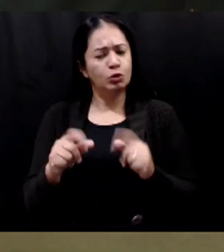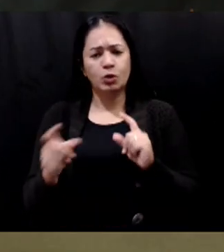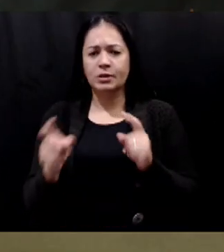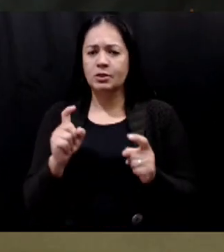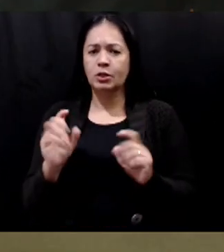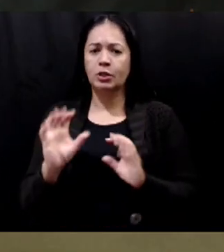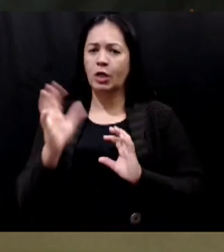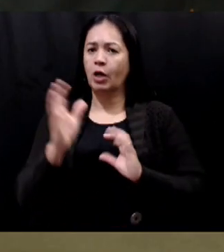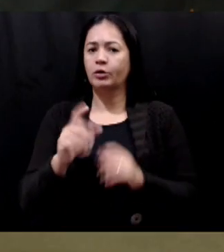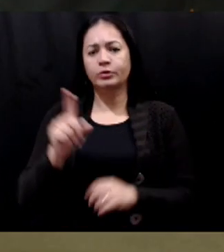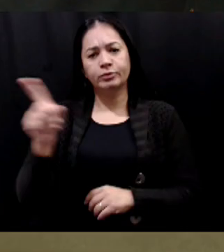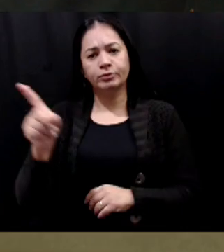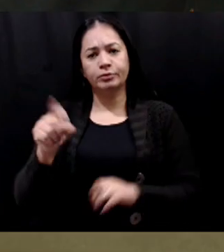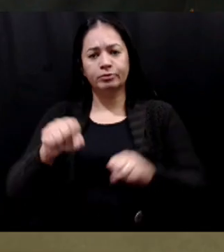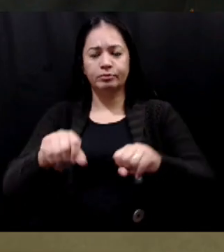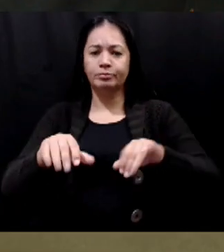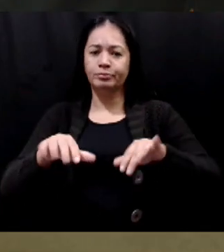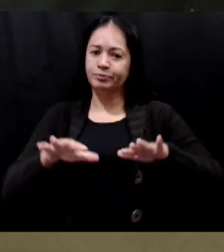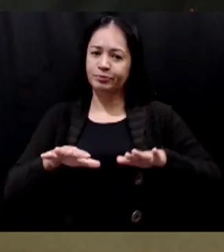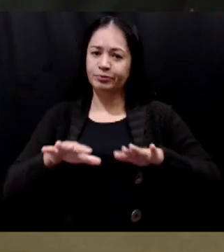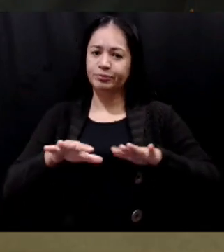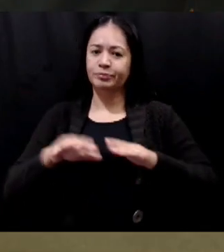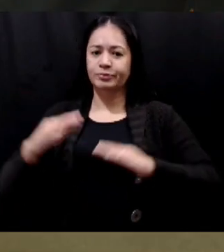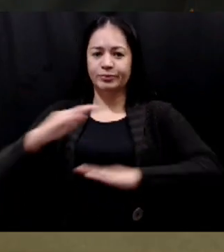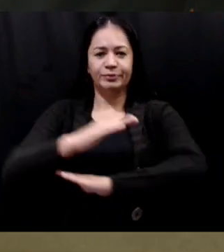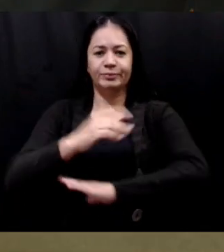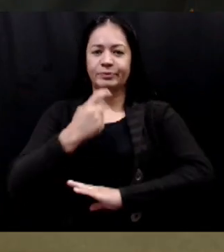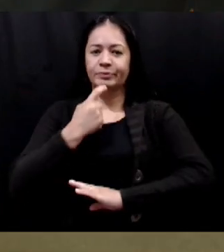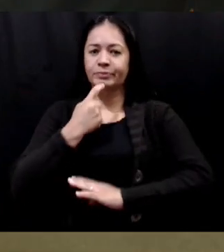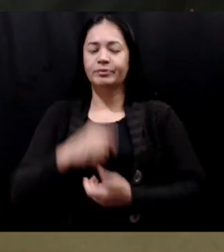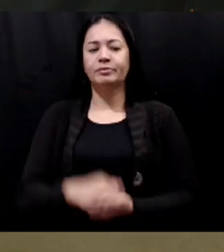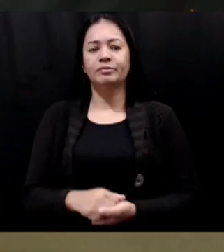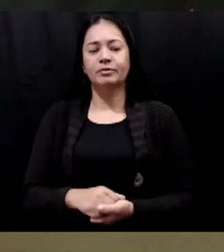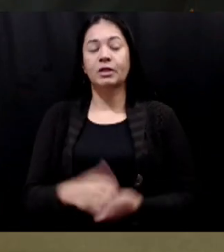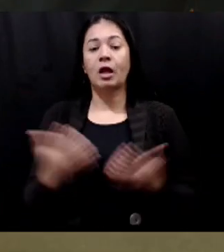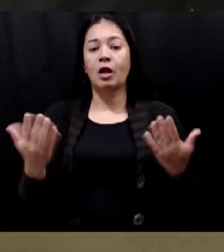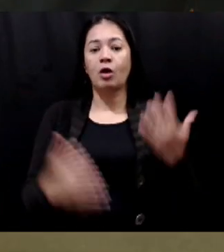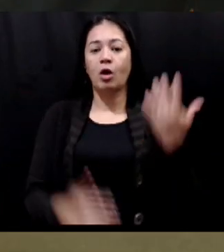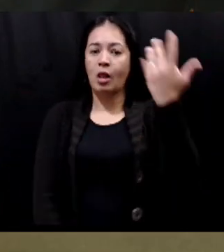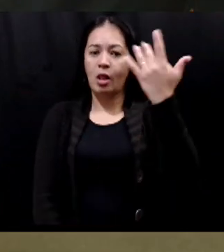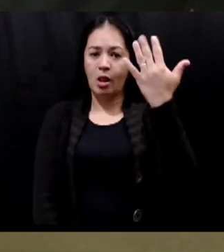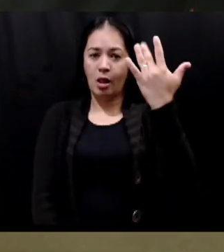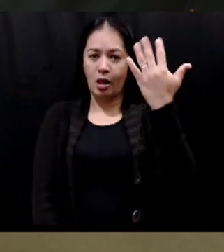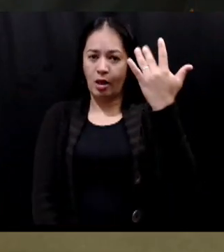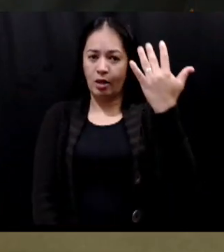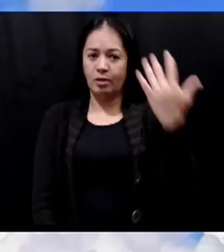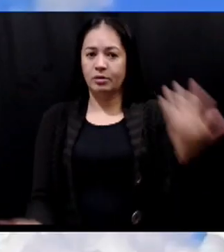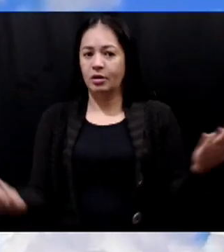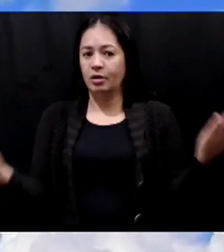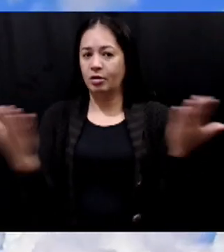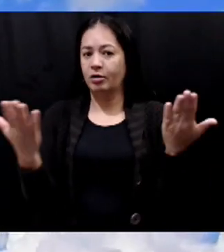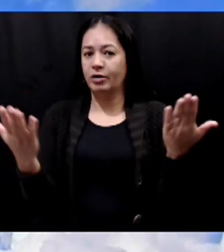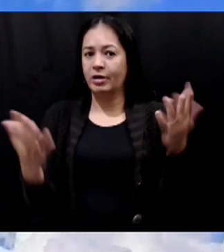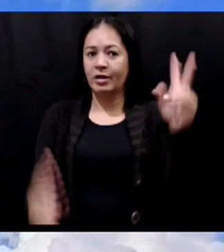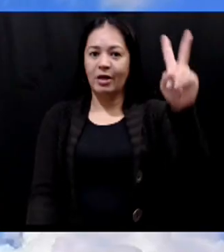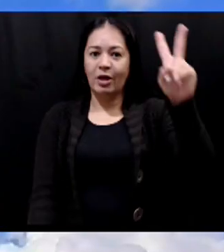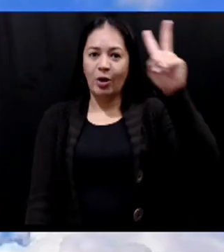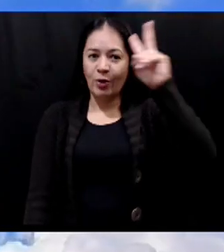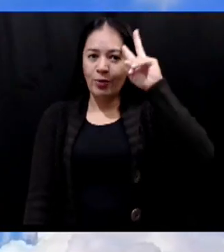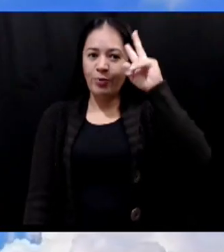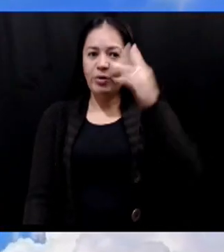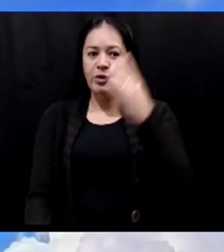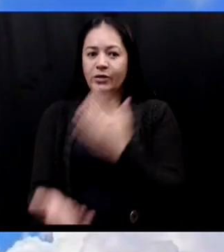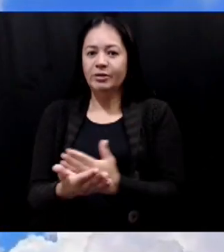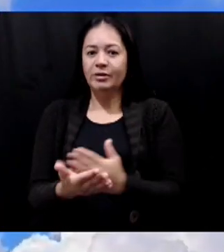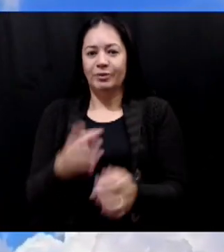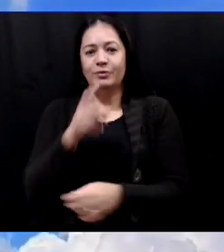no plenário da Câmara de Campinas. Previsão do tempo para hoje, segundamos, a segunda-feira começou um pouquinho fria, teve névoa